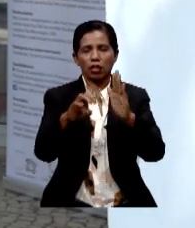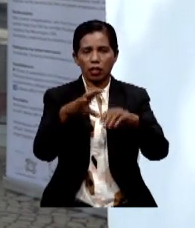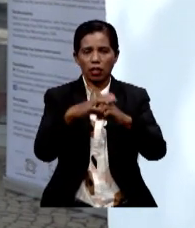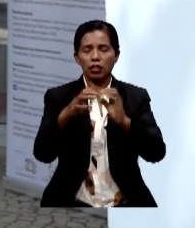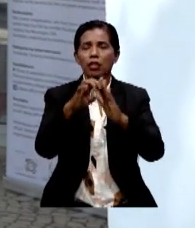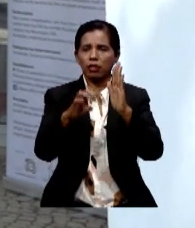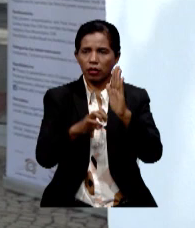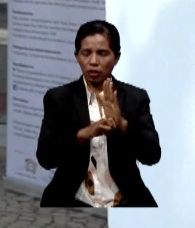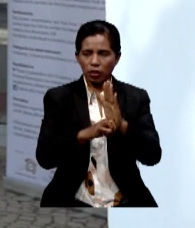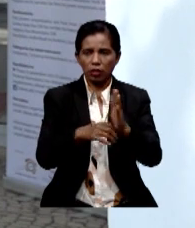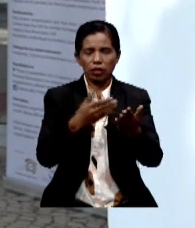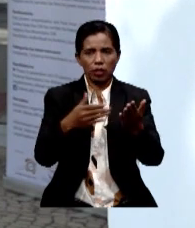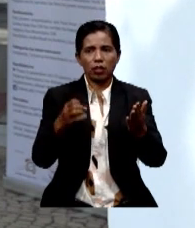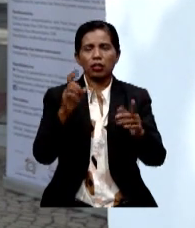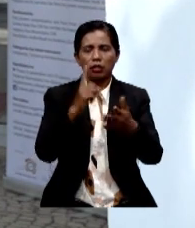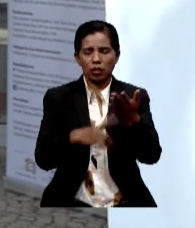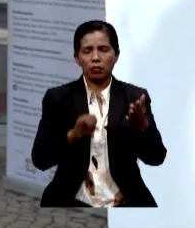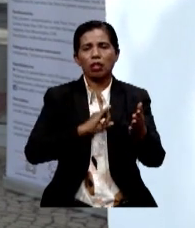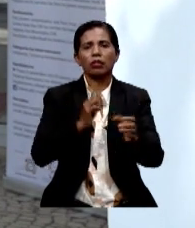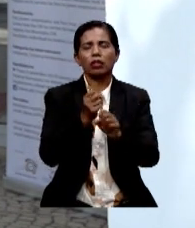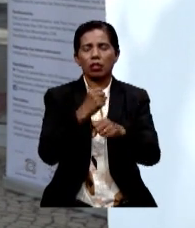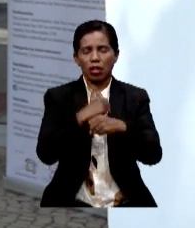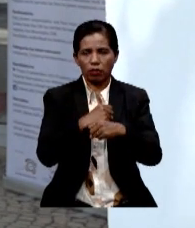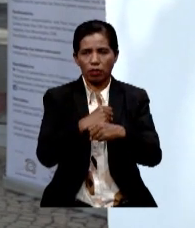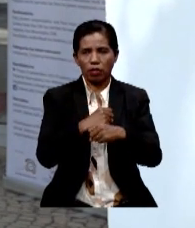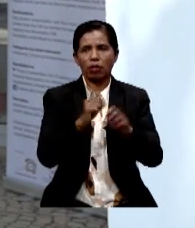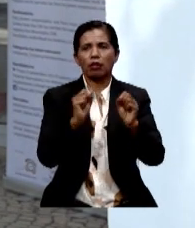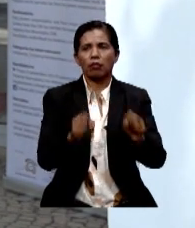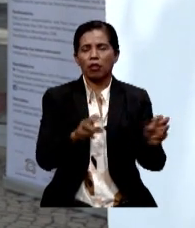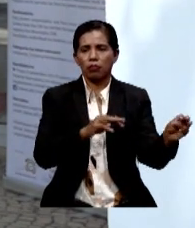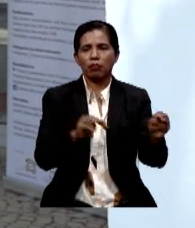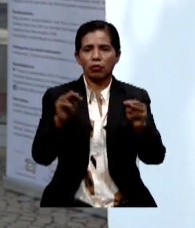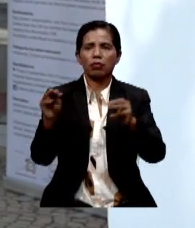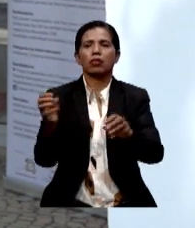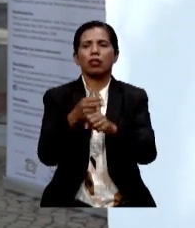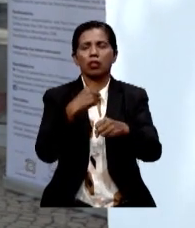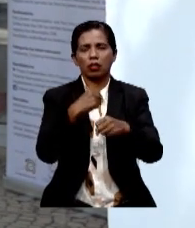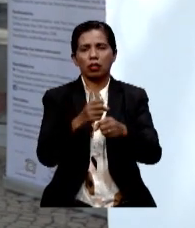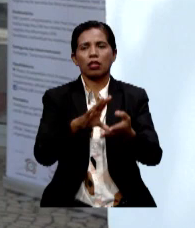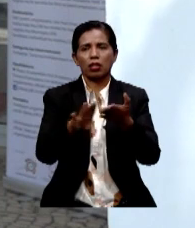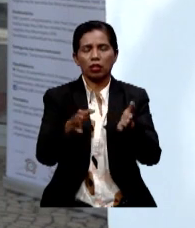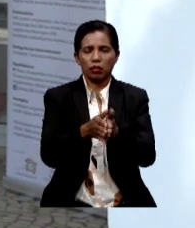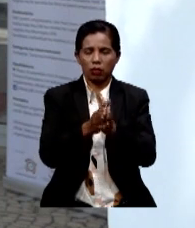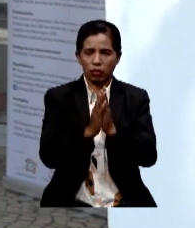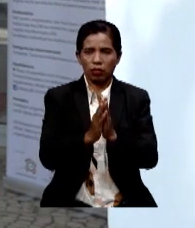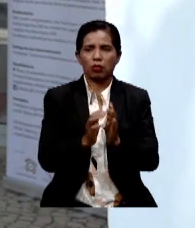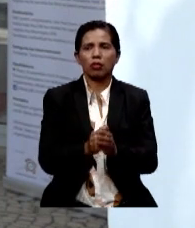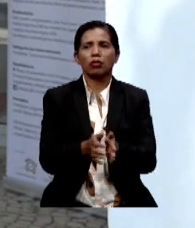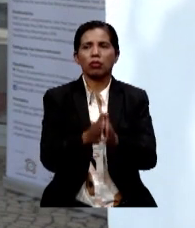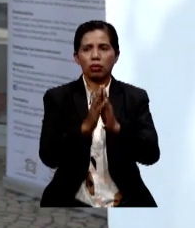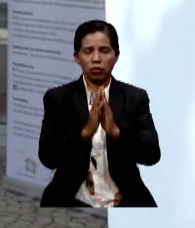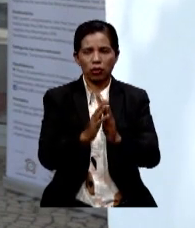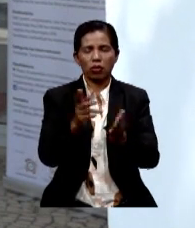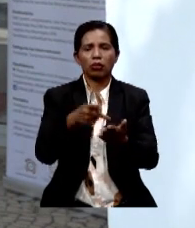ninian. Patrimônio estado. Antan sira mo tem halo. Bela adianta ona halo da dau pedir u bateras propriedades. Uso